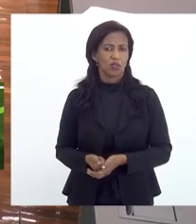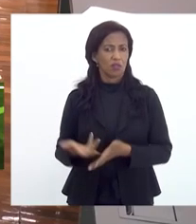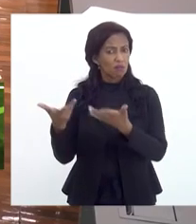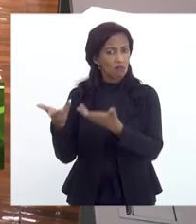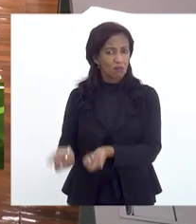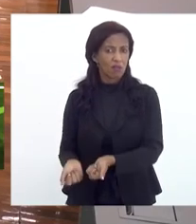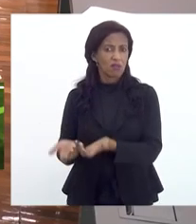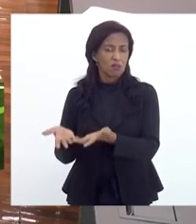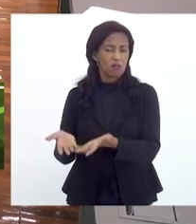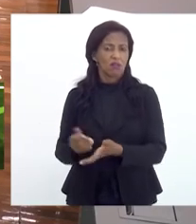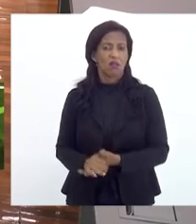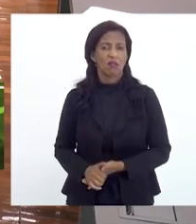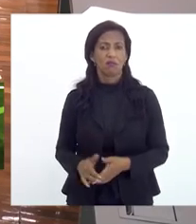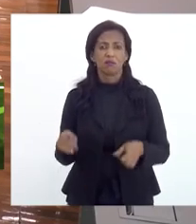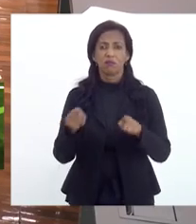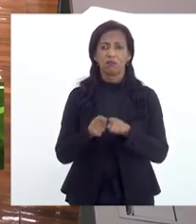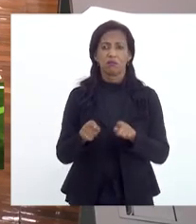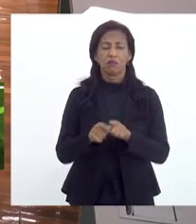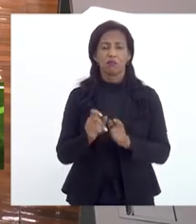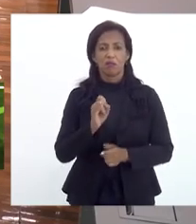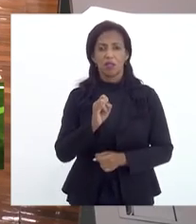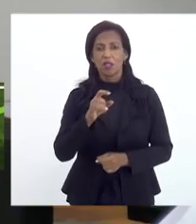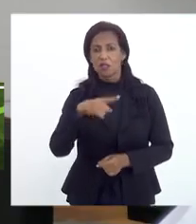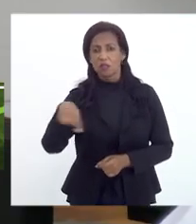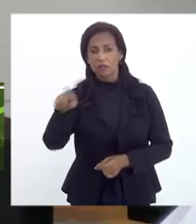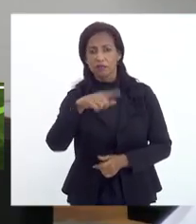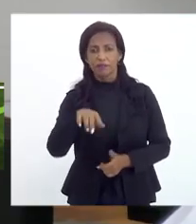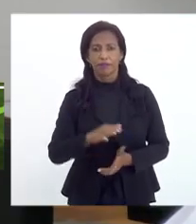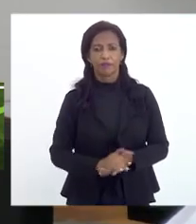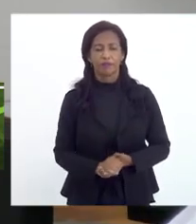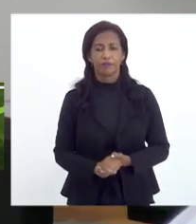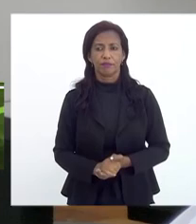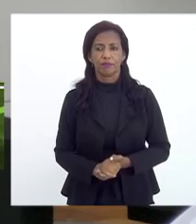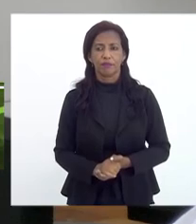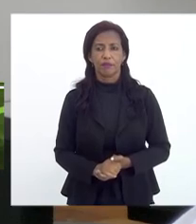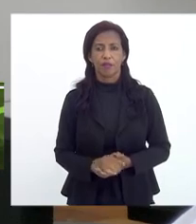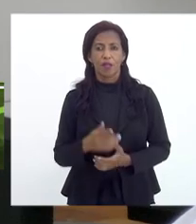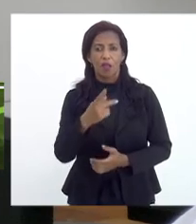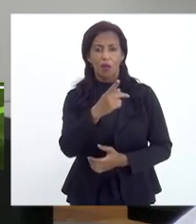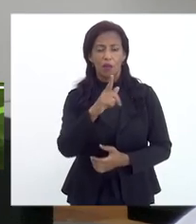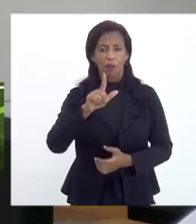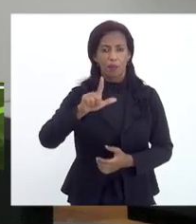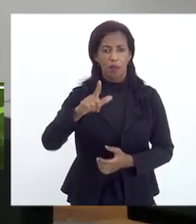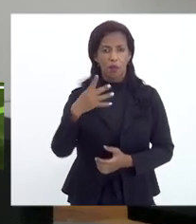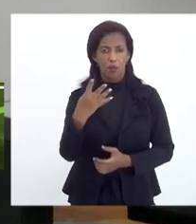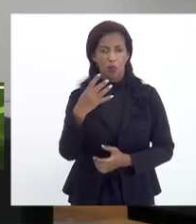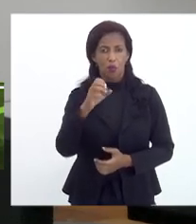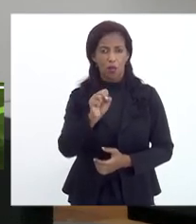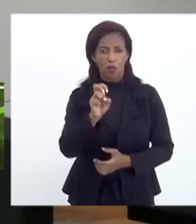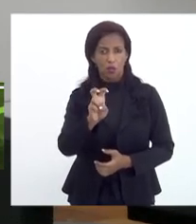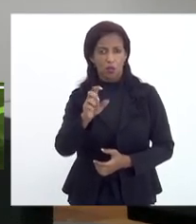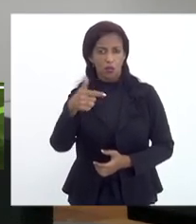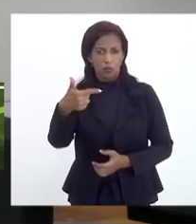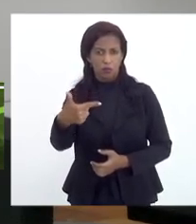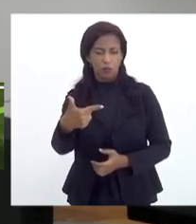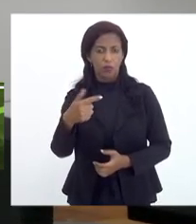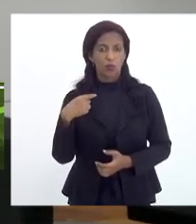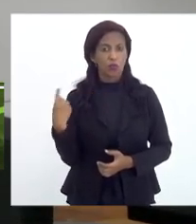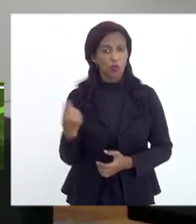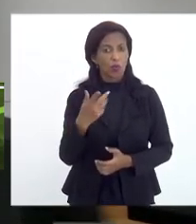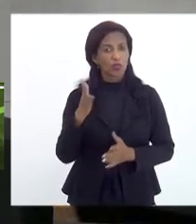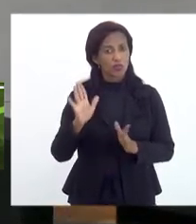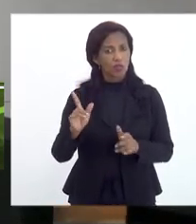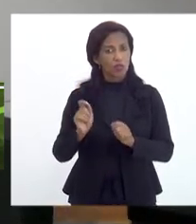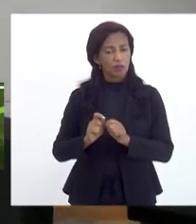isso Inclusive Senhoras e senhores Ao PL 4852 Nós